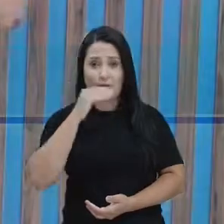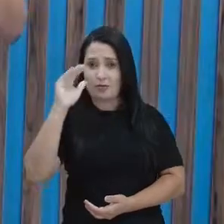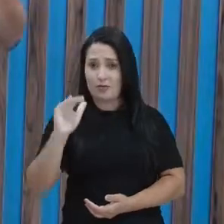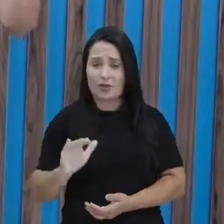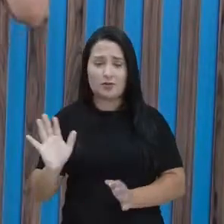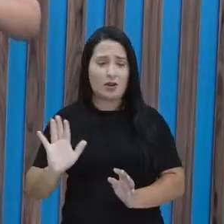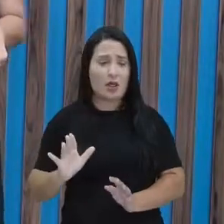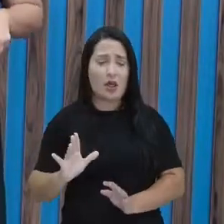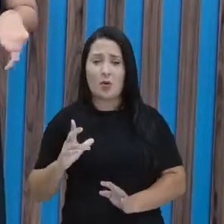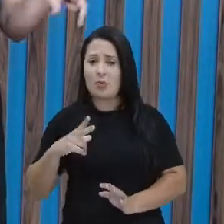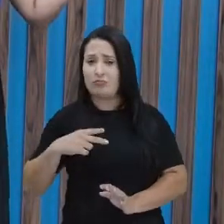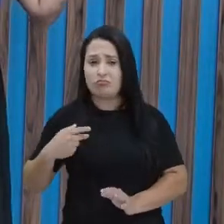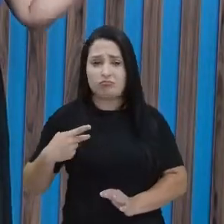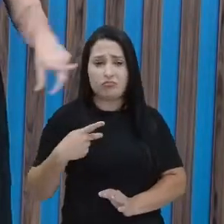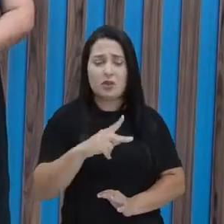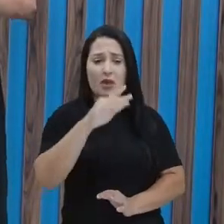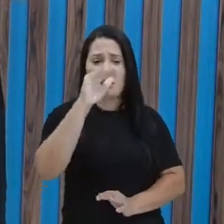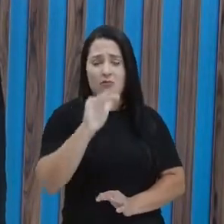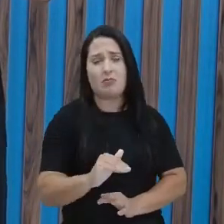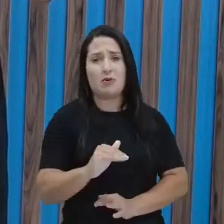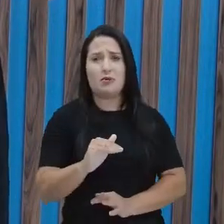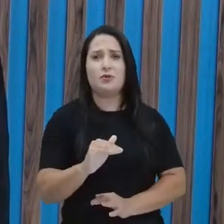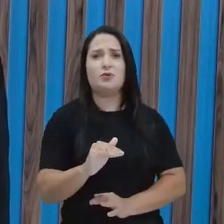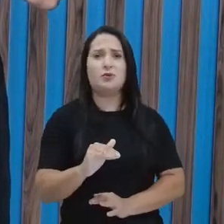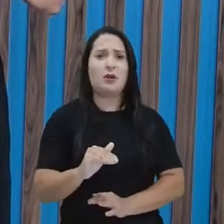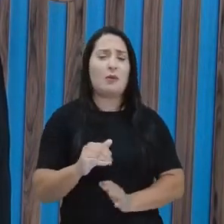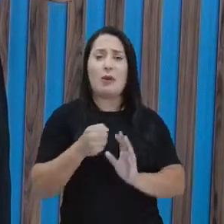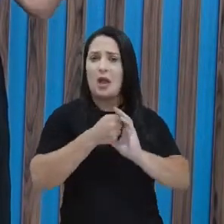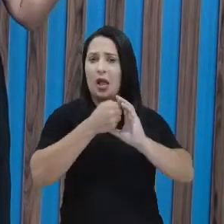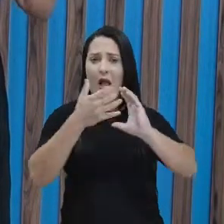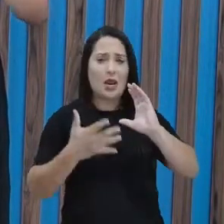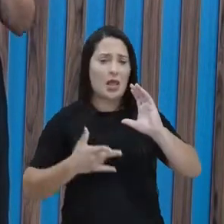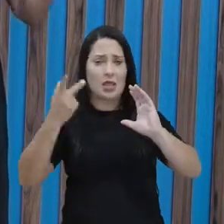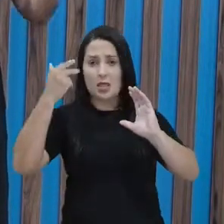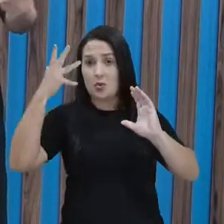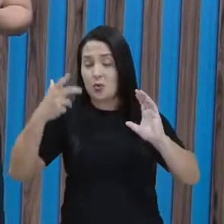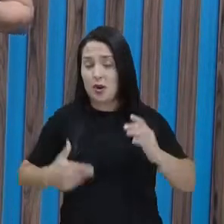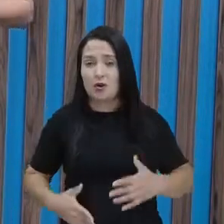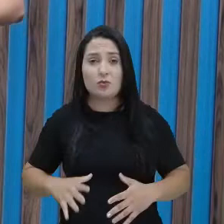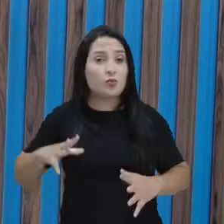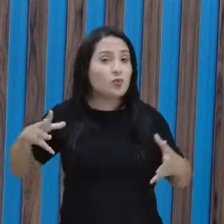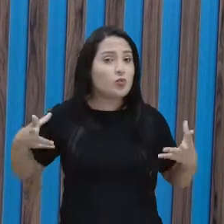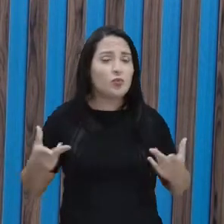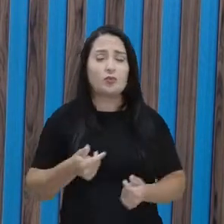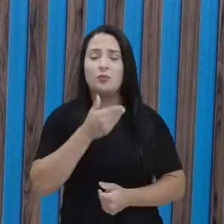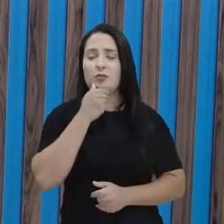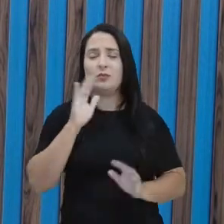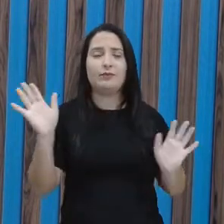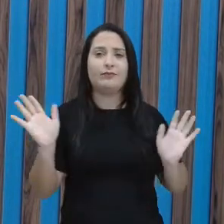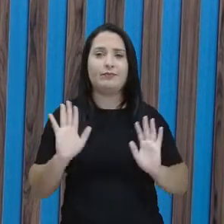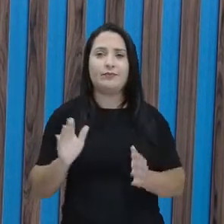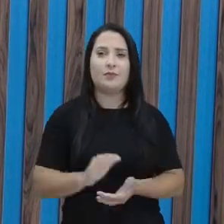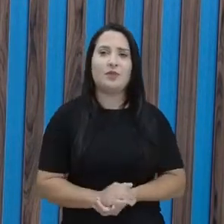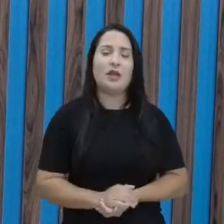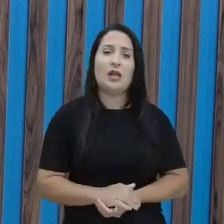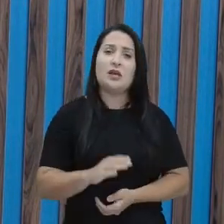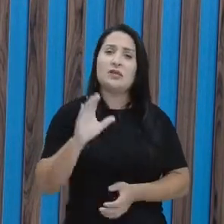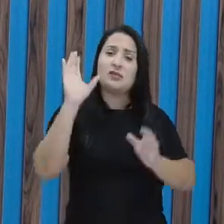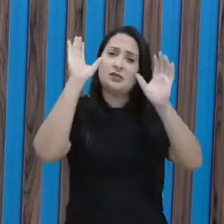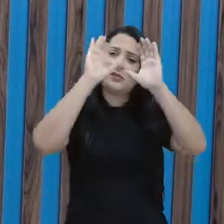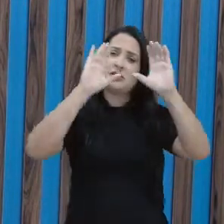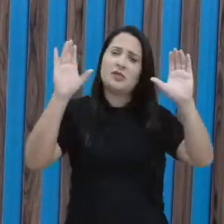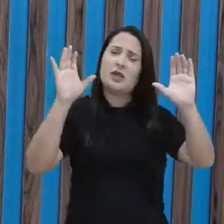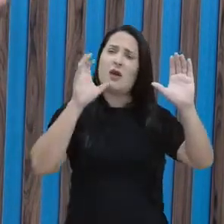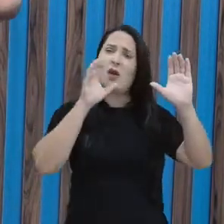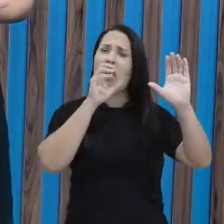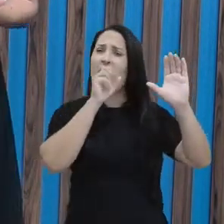em específico, ser baixo. Não é uma característica natural de todos os homens. Céu alaranjado. Nem sempre o céu